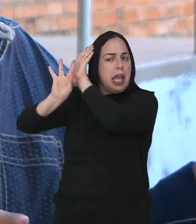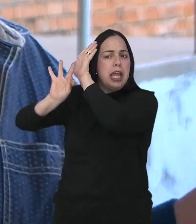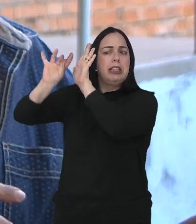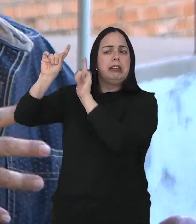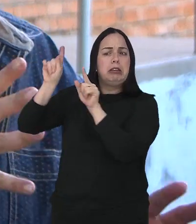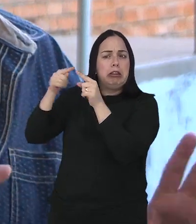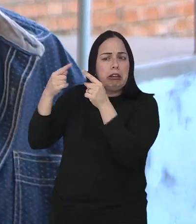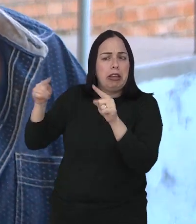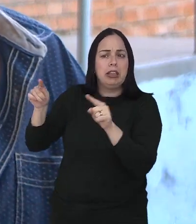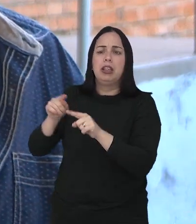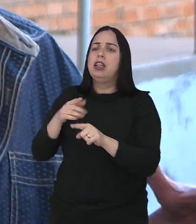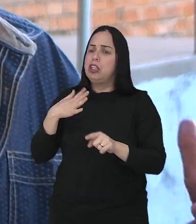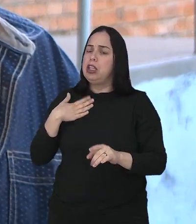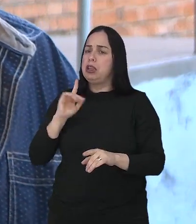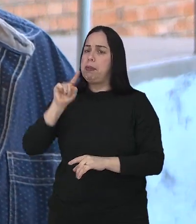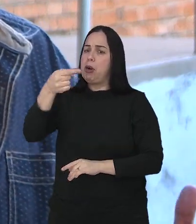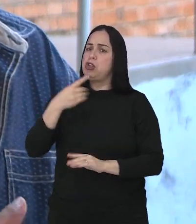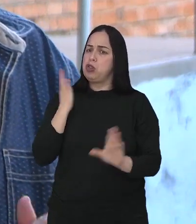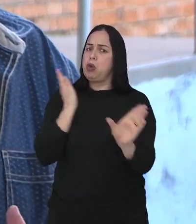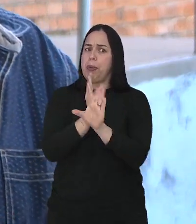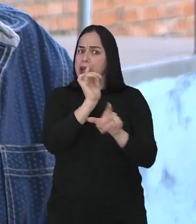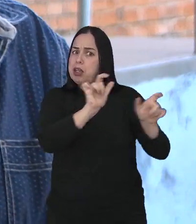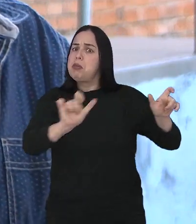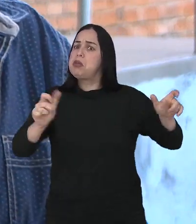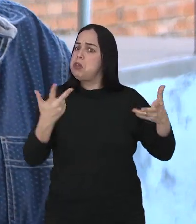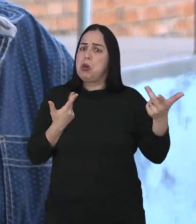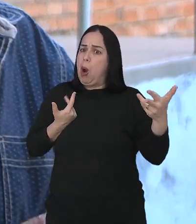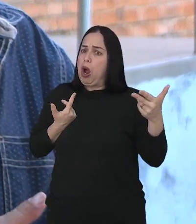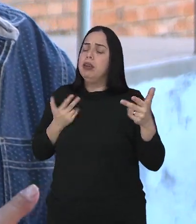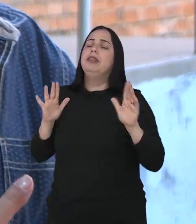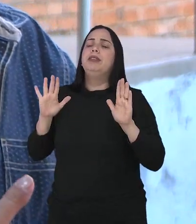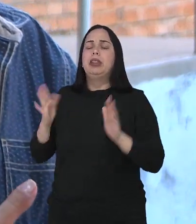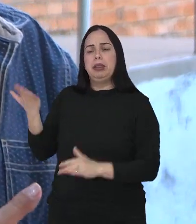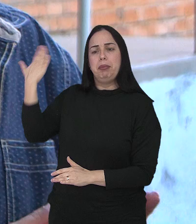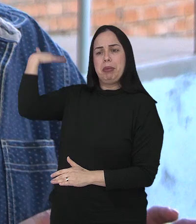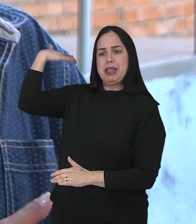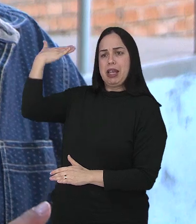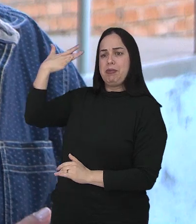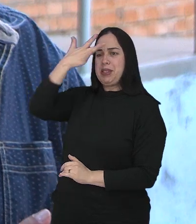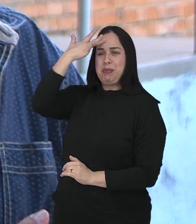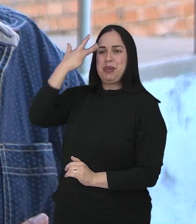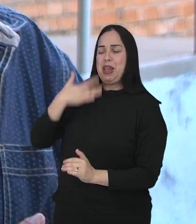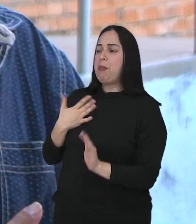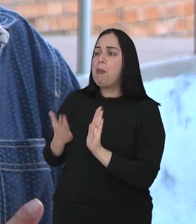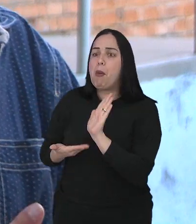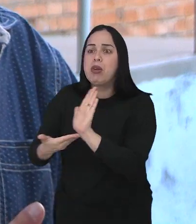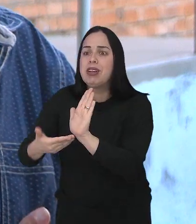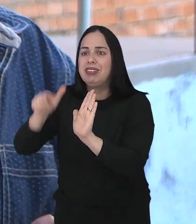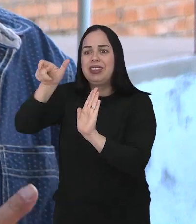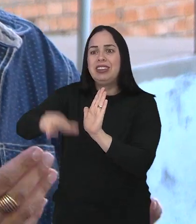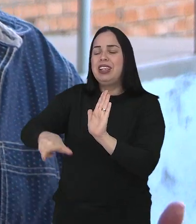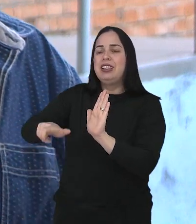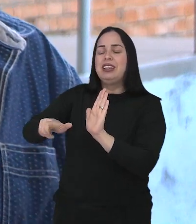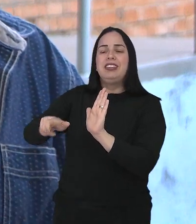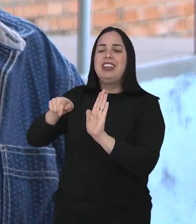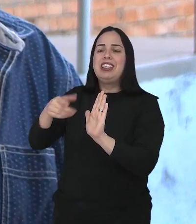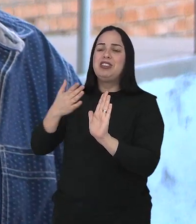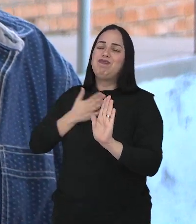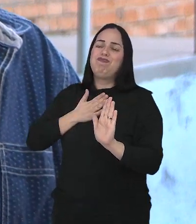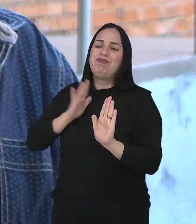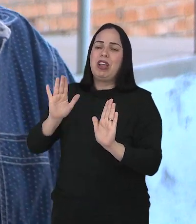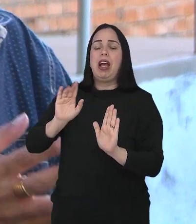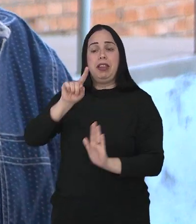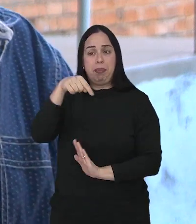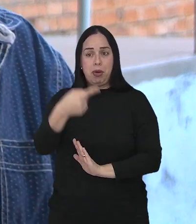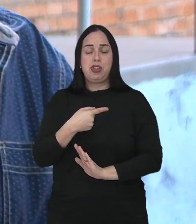descobri que muitas pessoas fazem isso, é comum, né? Mas naquela época as pessoas não me levavam a sério, até que eu conheci o Jorjão